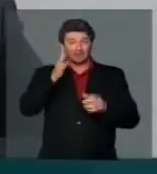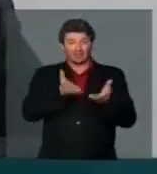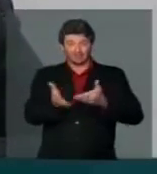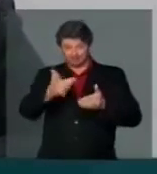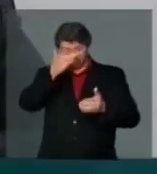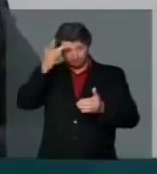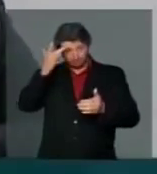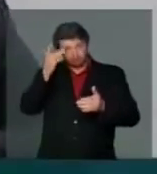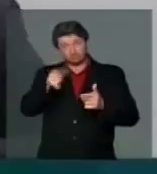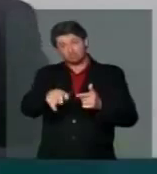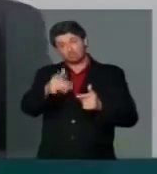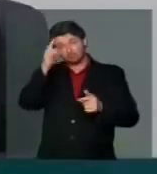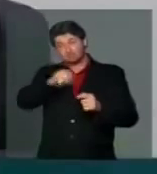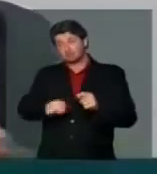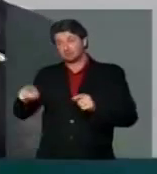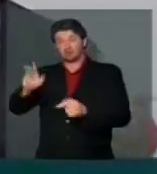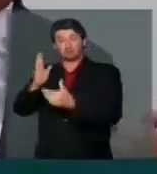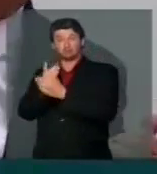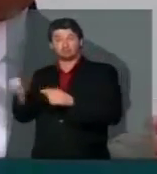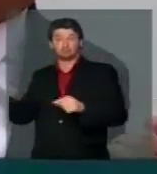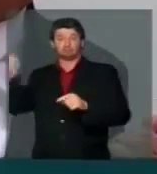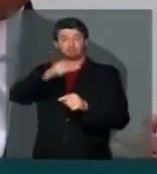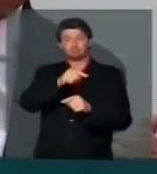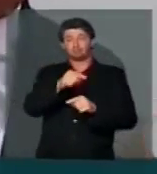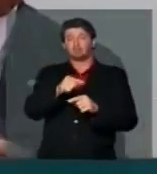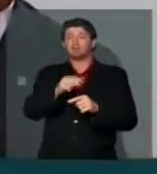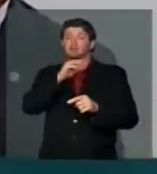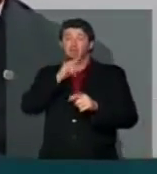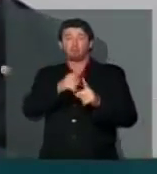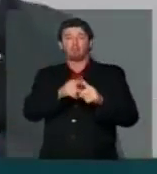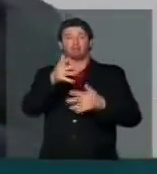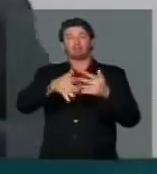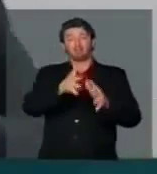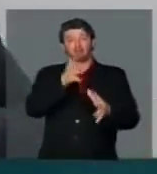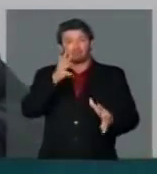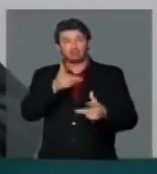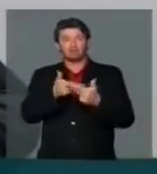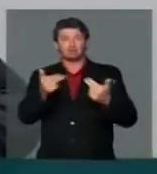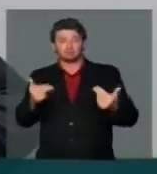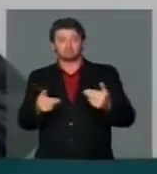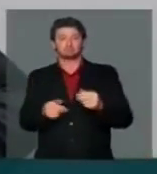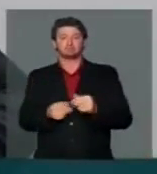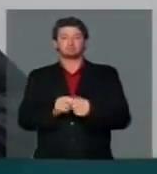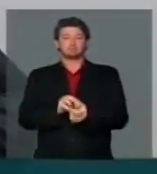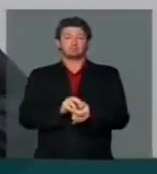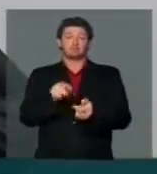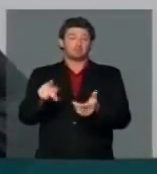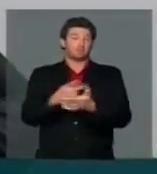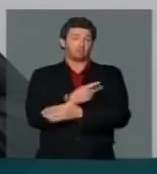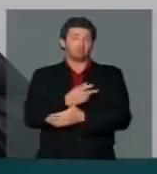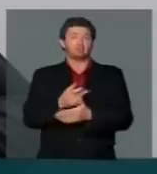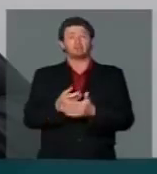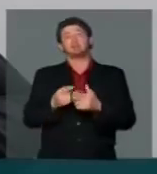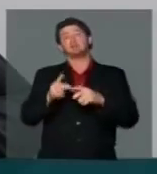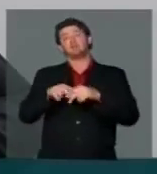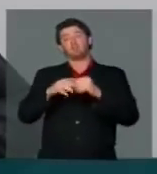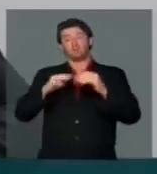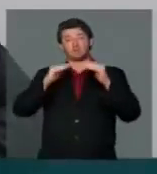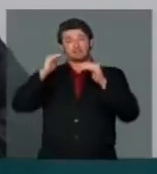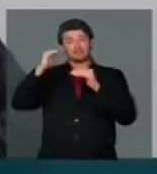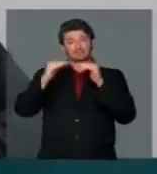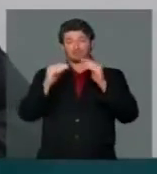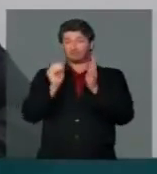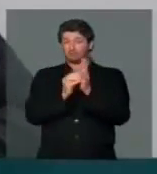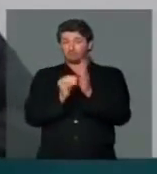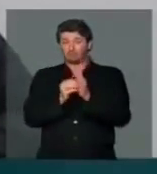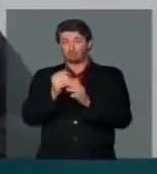da política não é um desdobramento da vontade do Ministério da Saúde, pelo contrário, é dessa equação que a gente tem acompanhado nos